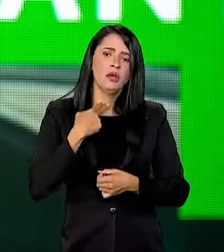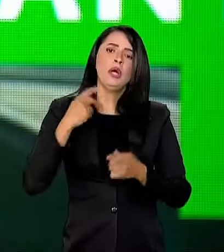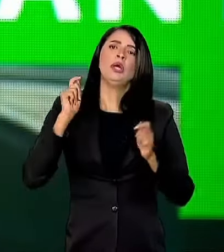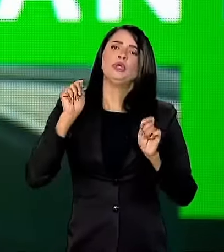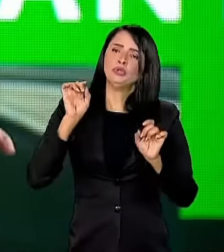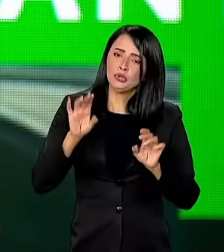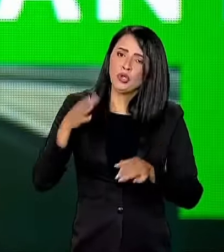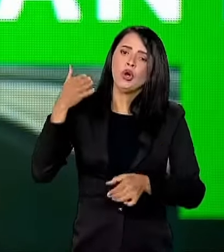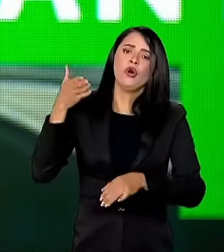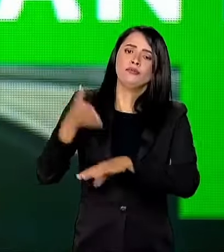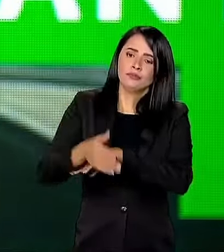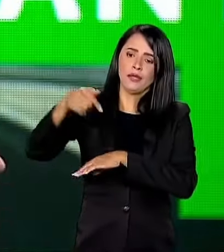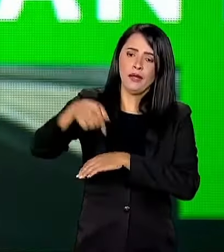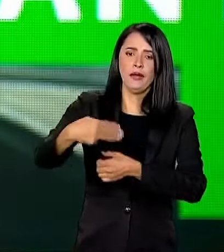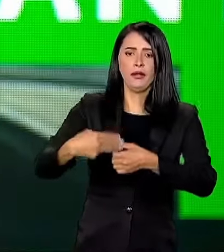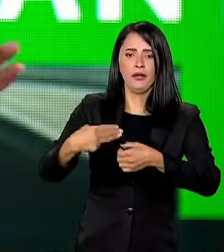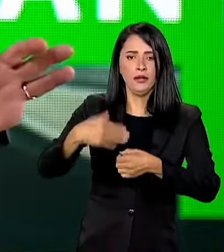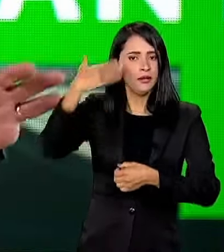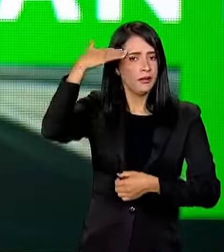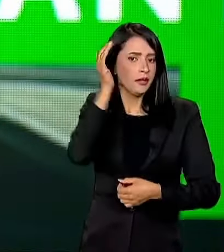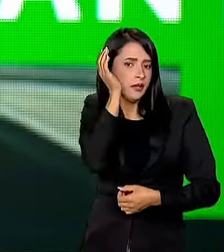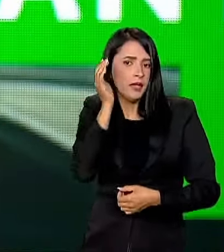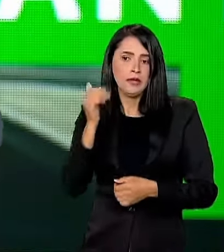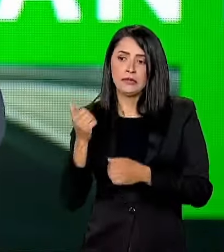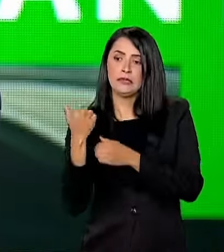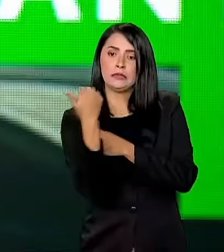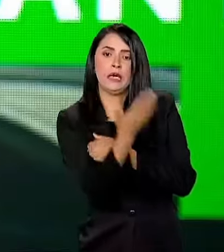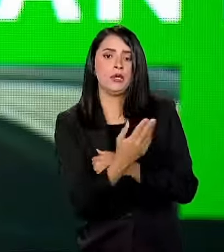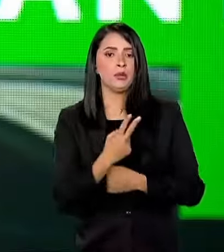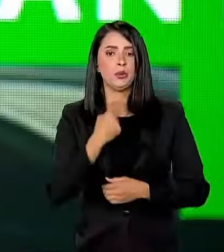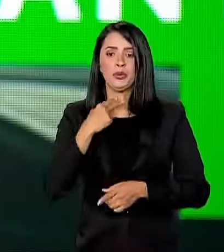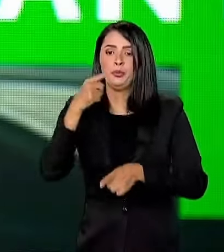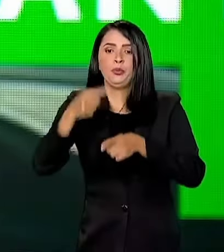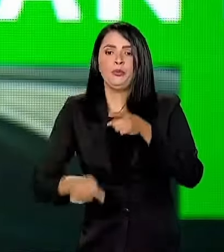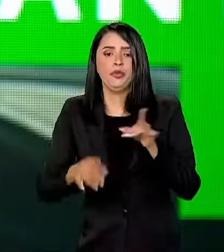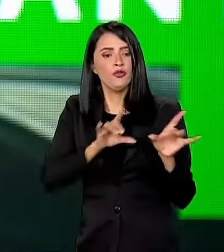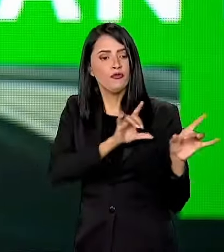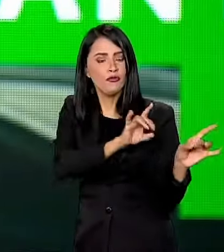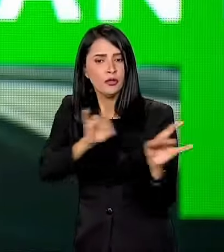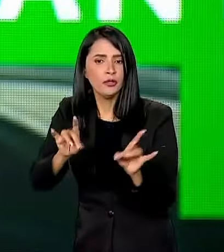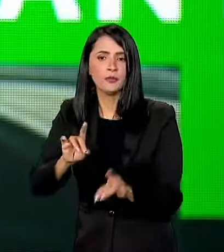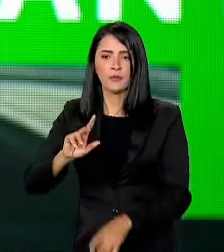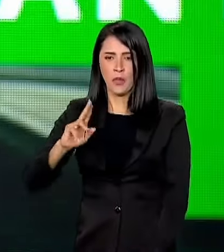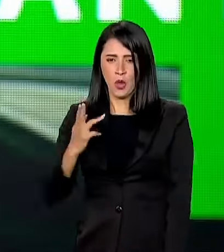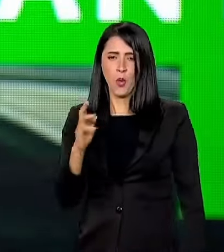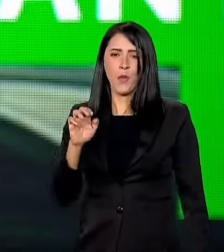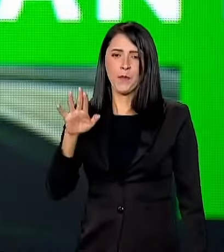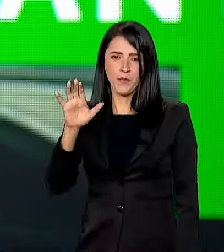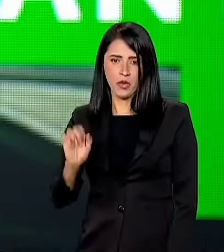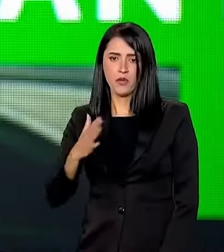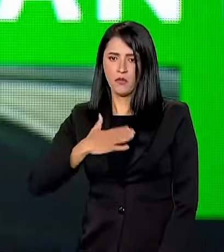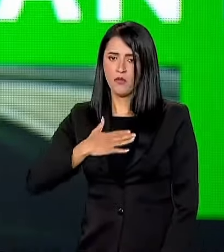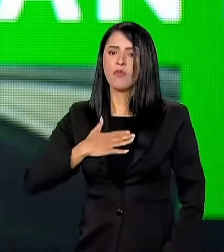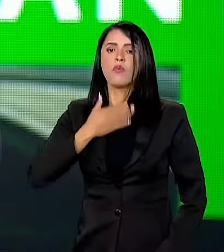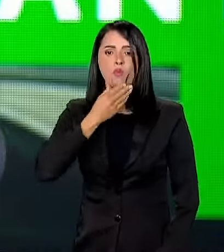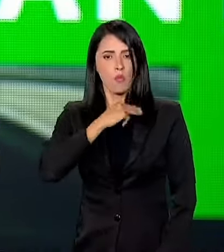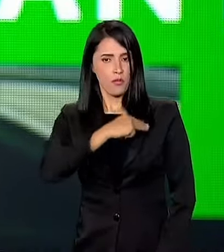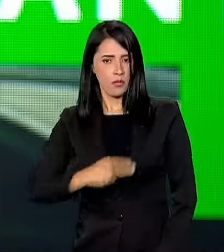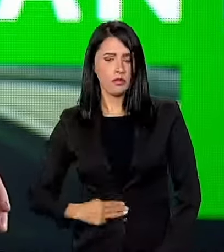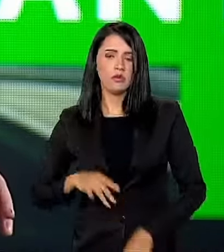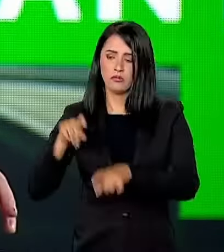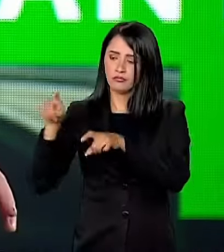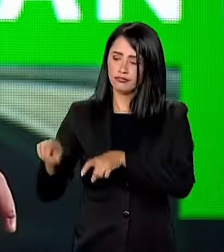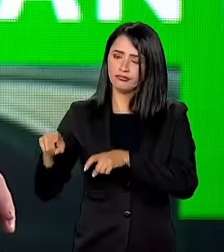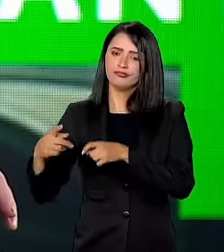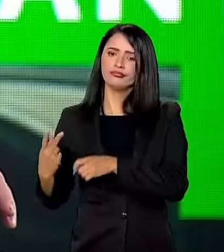só pode vender aqui em Santa Maria, se a gente vende no município, não pode. O Roberto Rodrigues era meu ministro de Agricultura. Eu cheguei